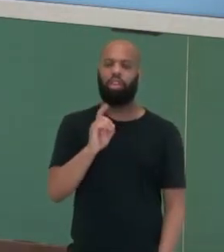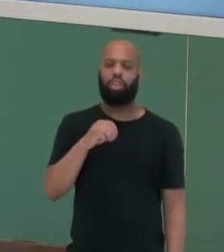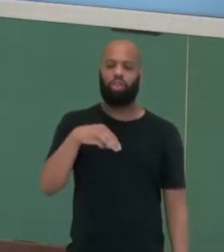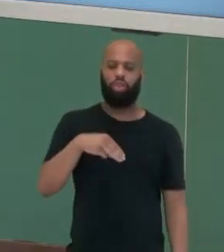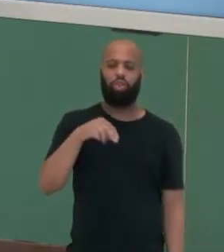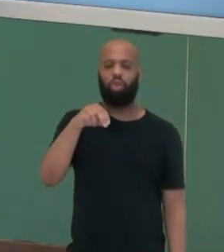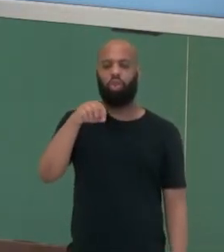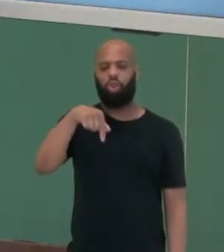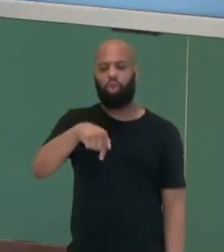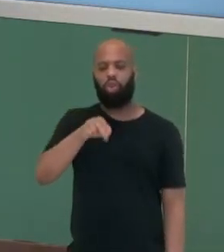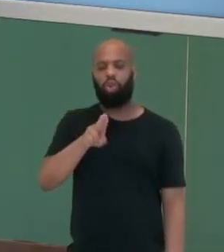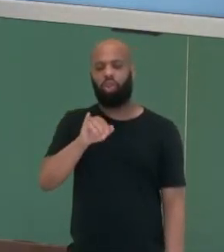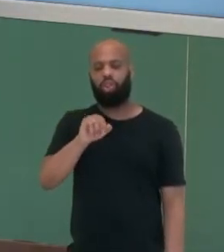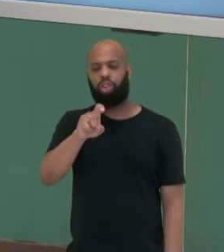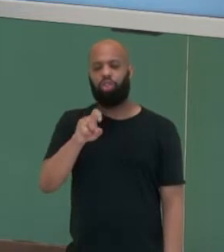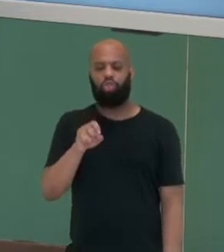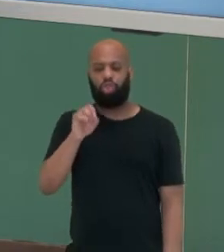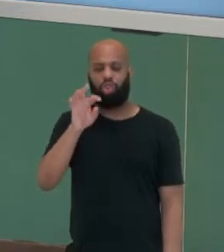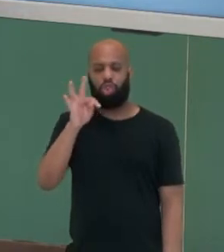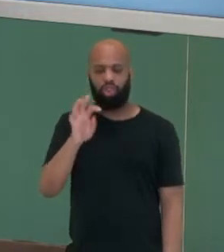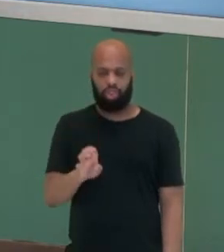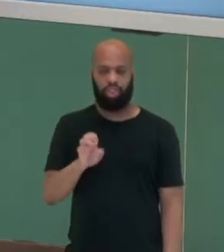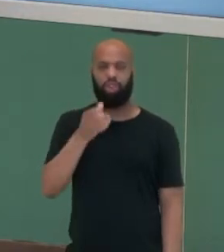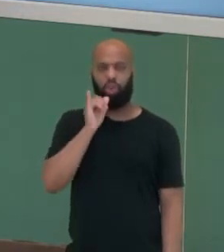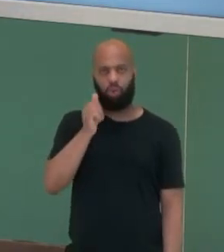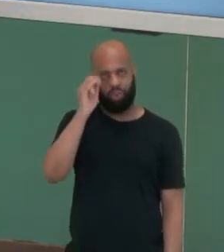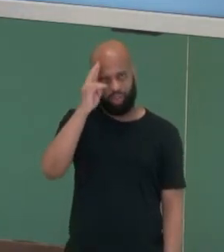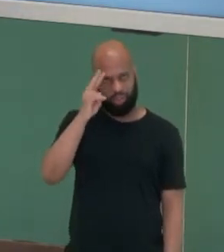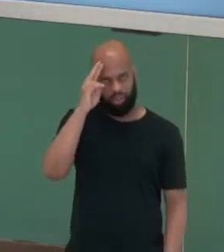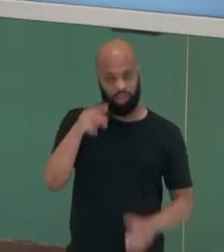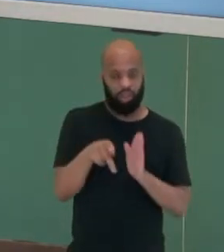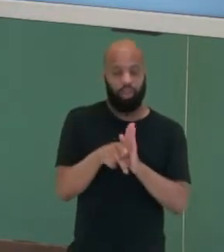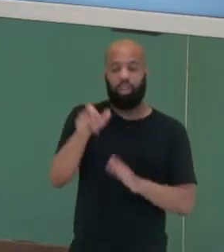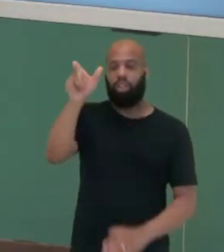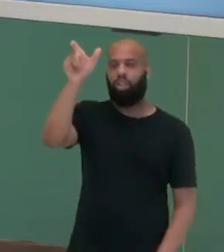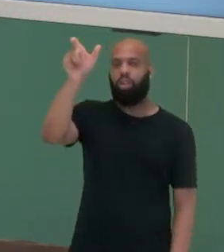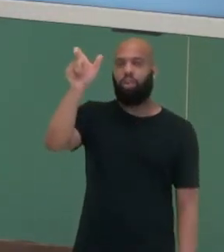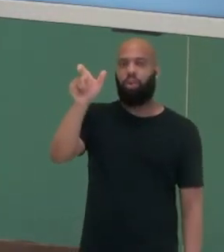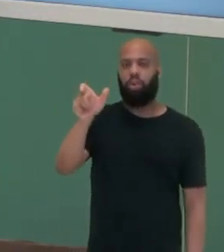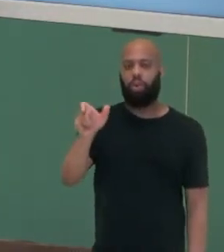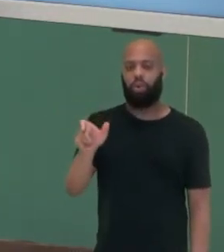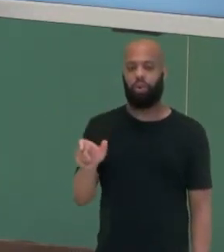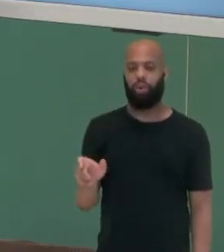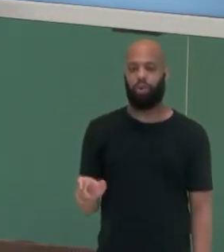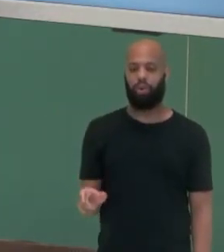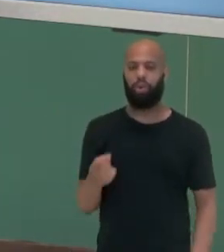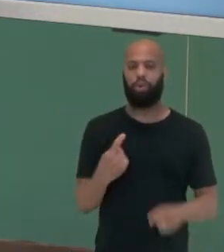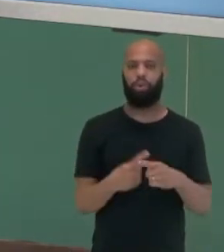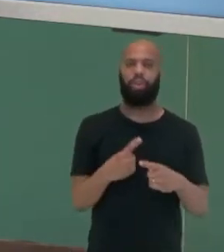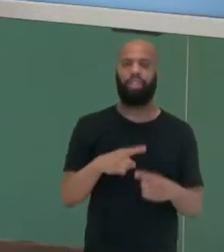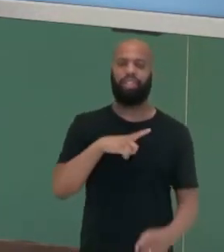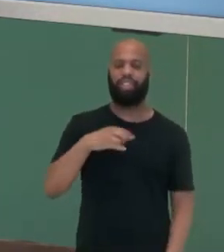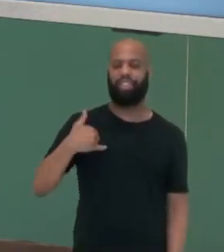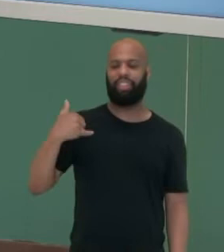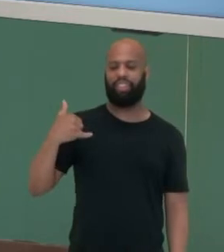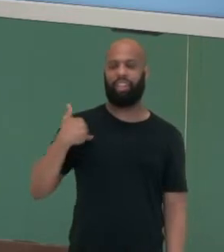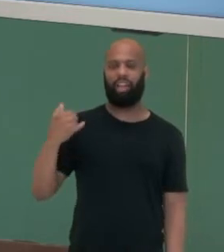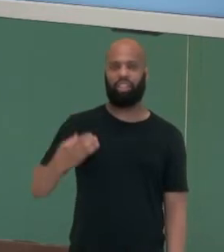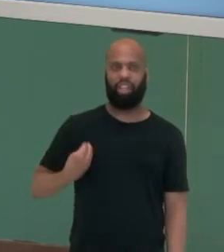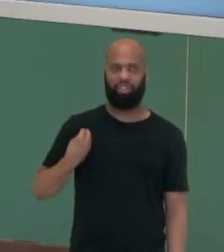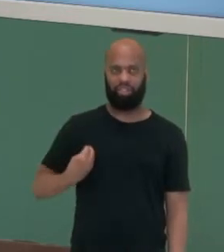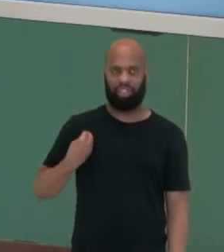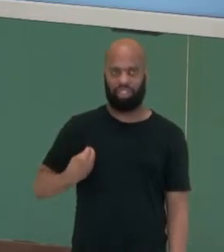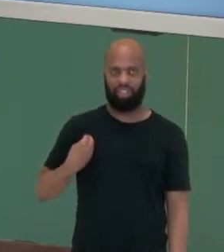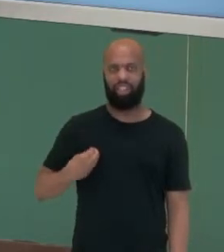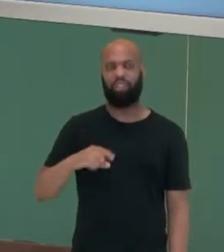então do Dom Quixote, dessa pessoa que uma certa idade na vida ele acaba ficando,